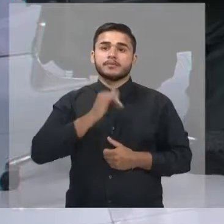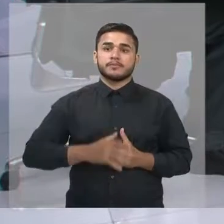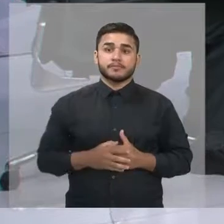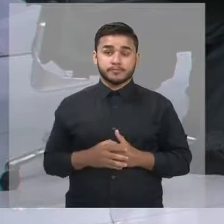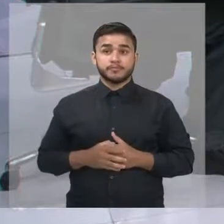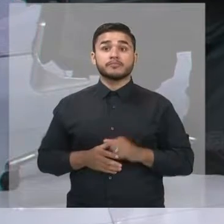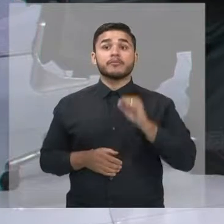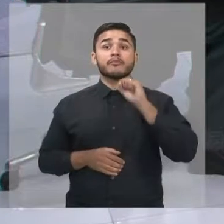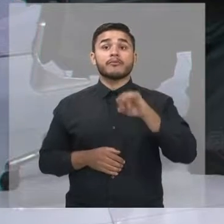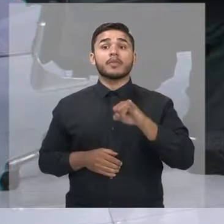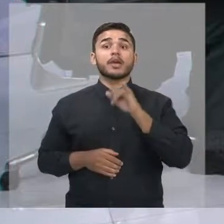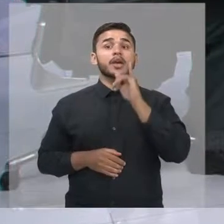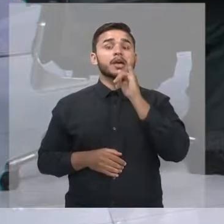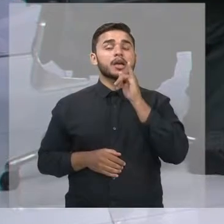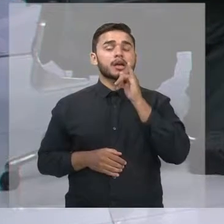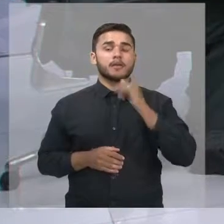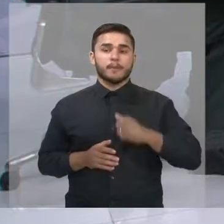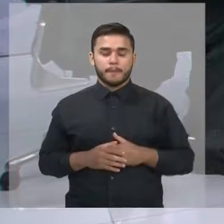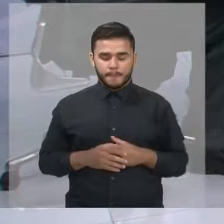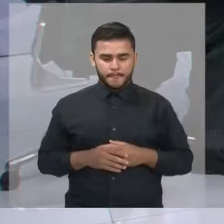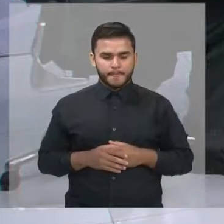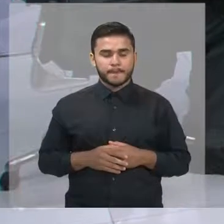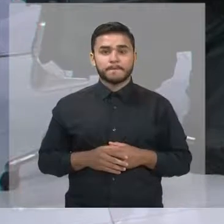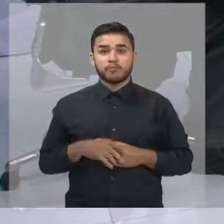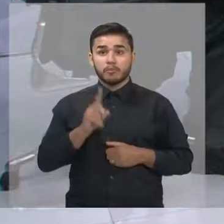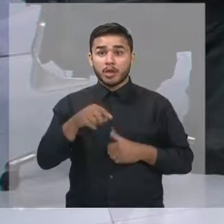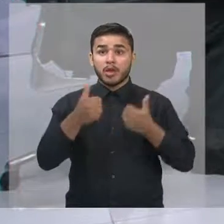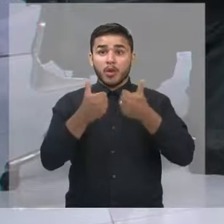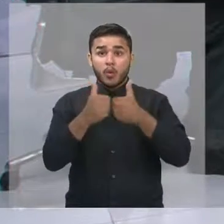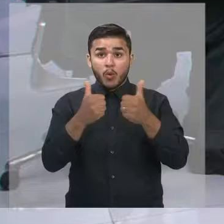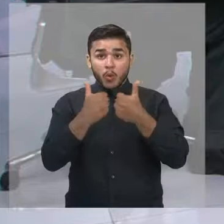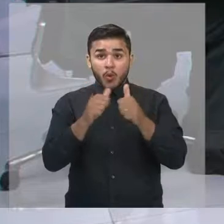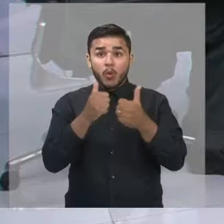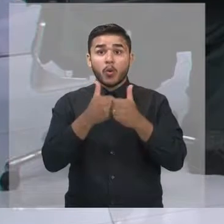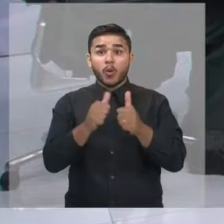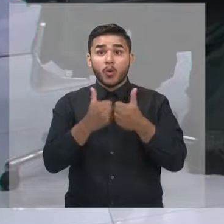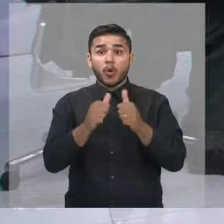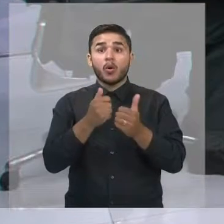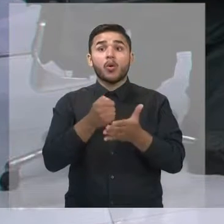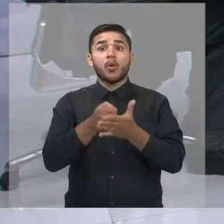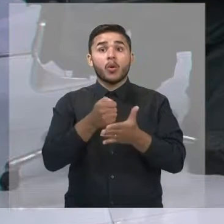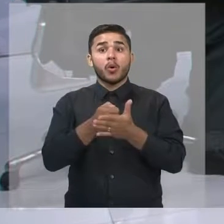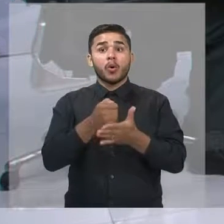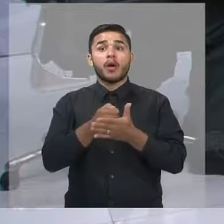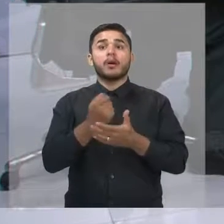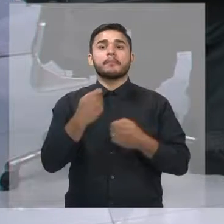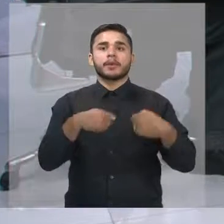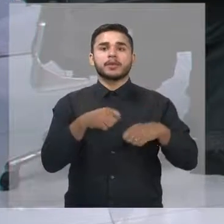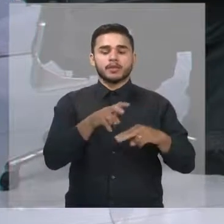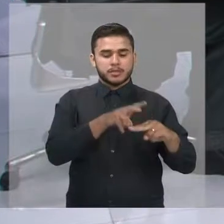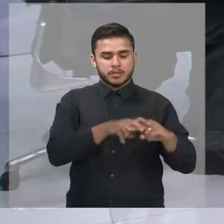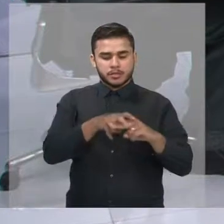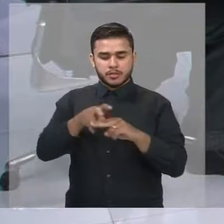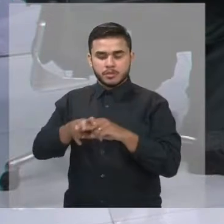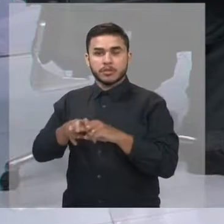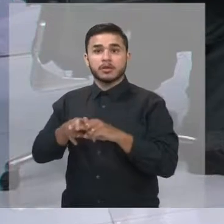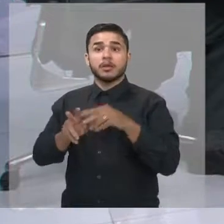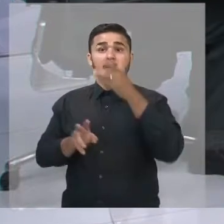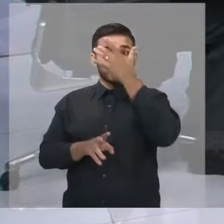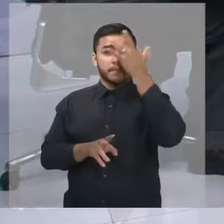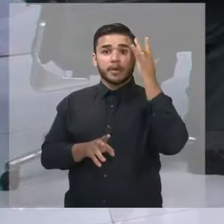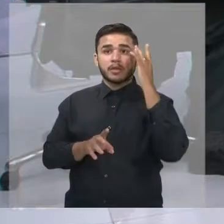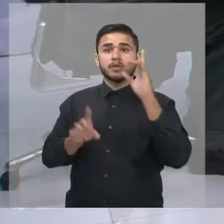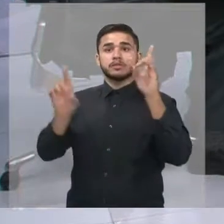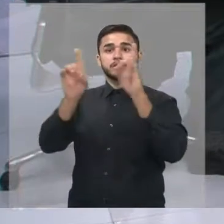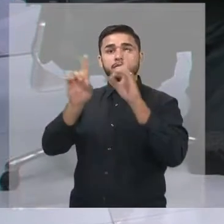dizendo que os veículos, quer dizer, de transporte urbano, devem reservar 2 assentos para